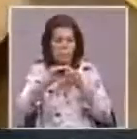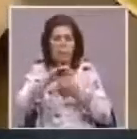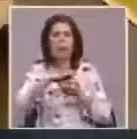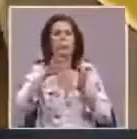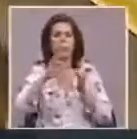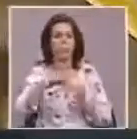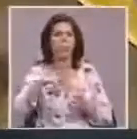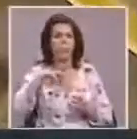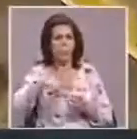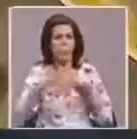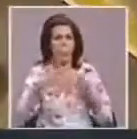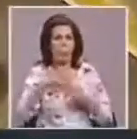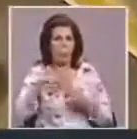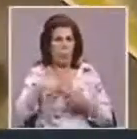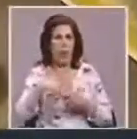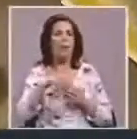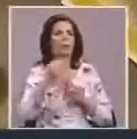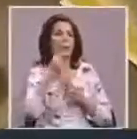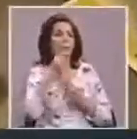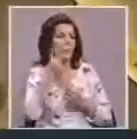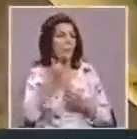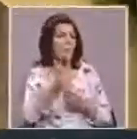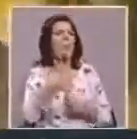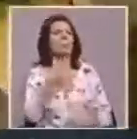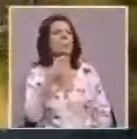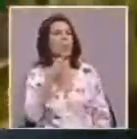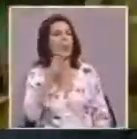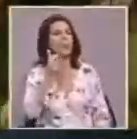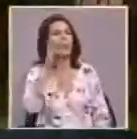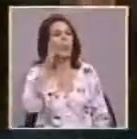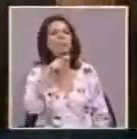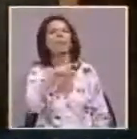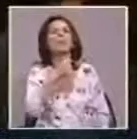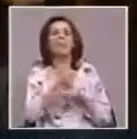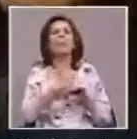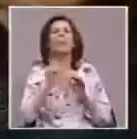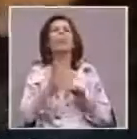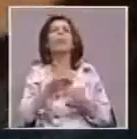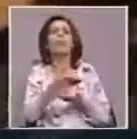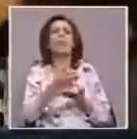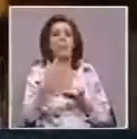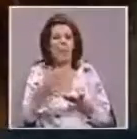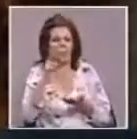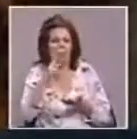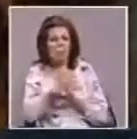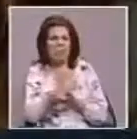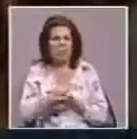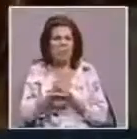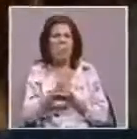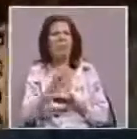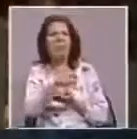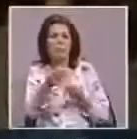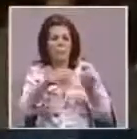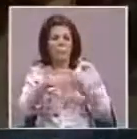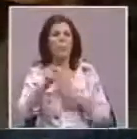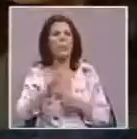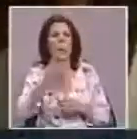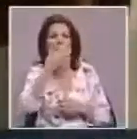todos portugueses e de boa qualidade. Vou lhe perguntar a ela, muito boa tarde, o que é que está exatamente a fazer nesta altura, quais são os produtos que está a